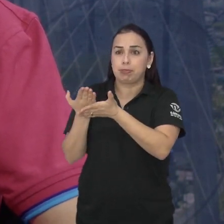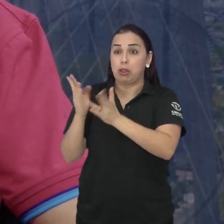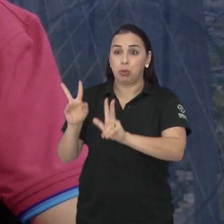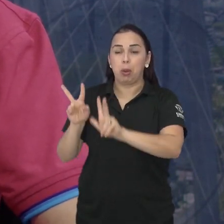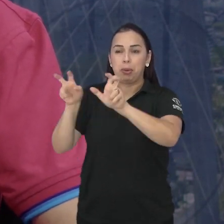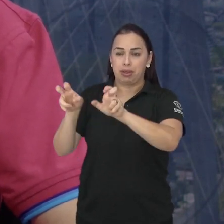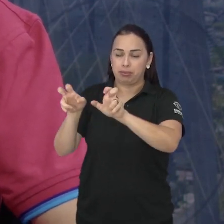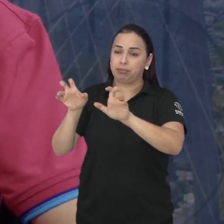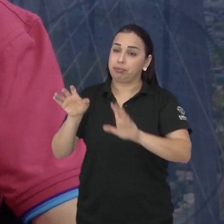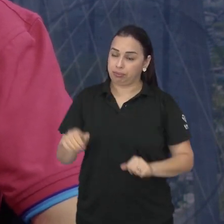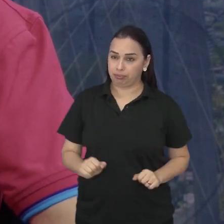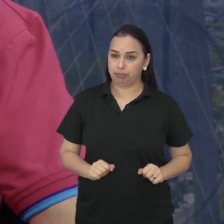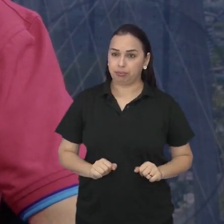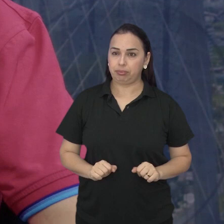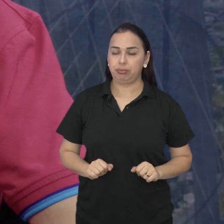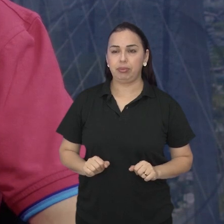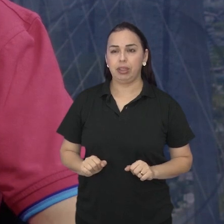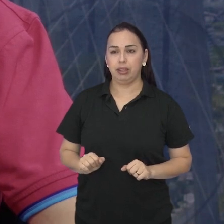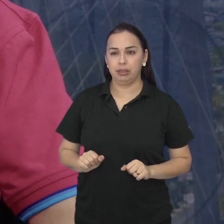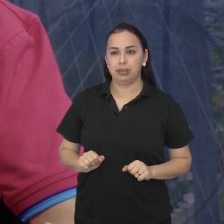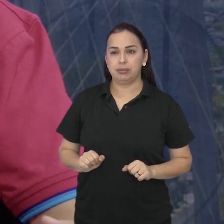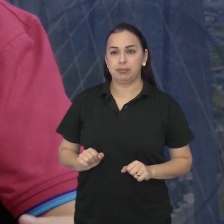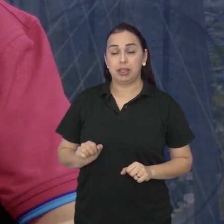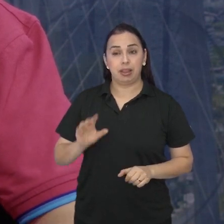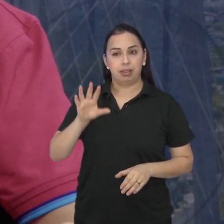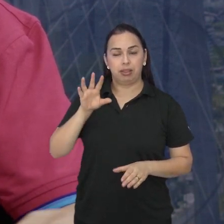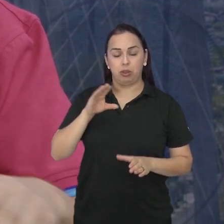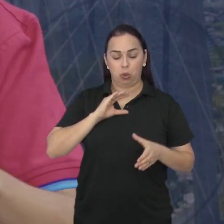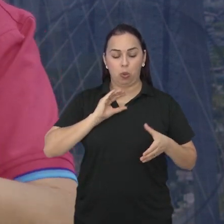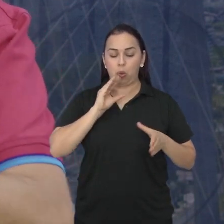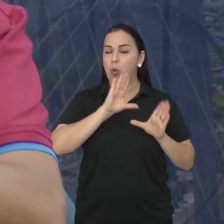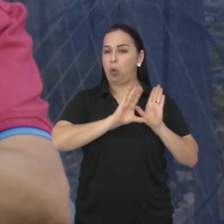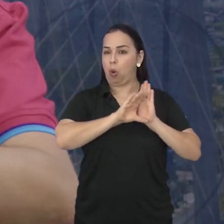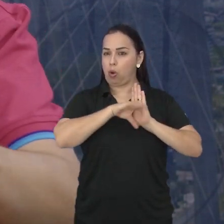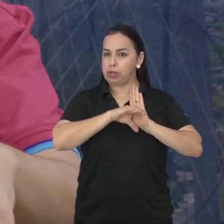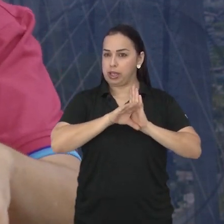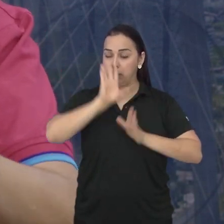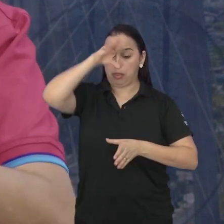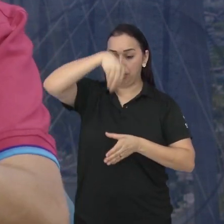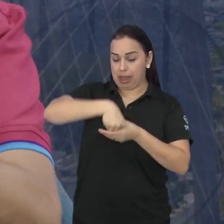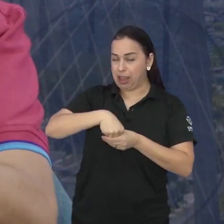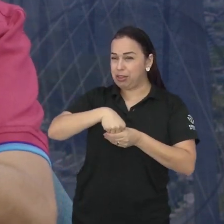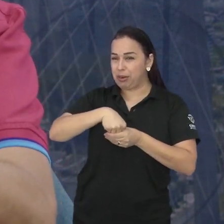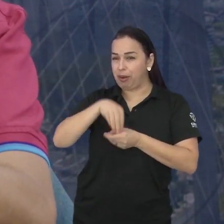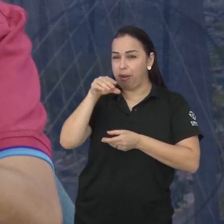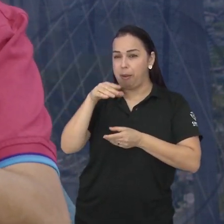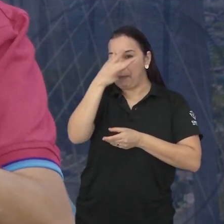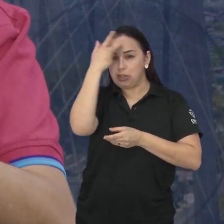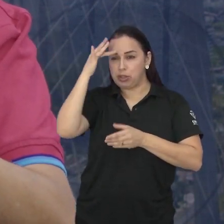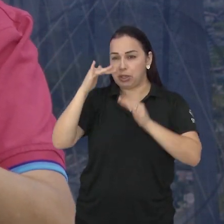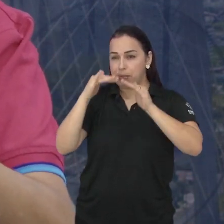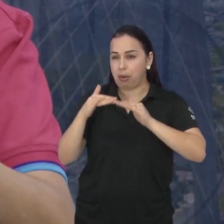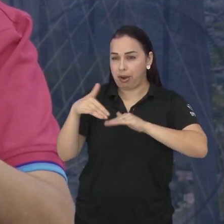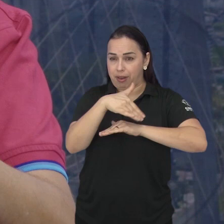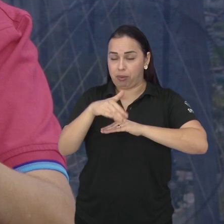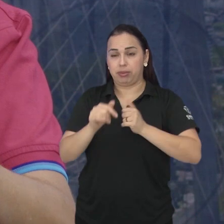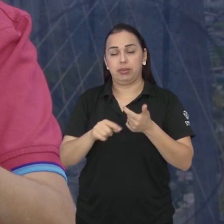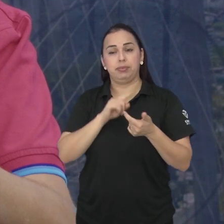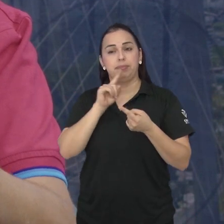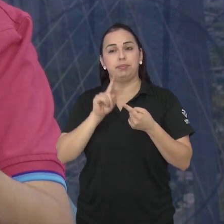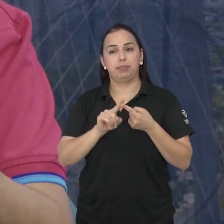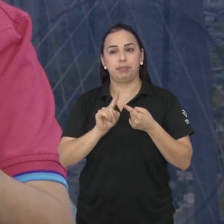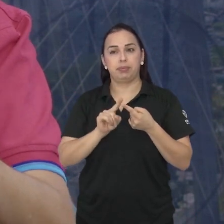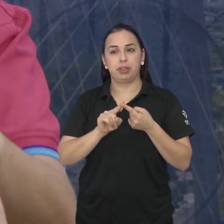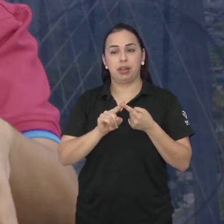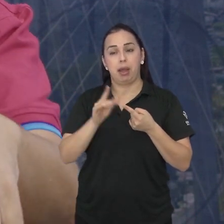tema. Particularmente, a gente encontra dentro do conceito de população em situação de rua a questão da